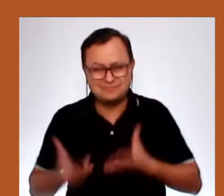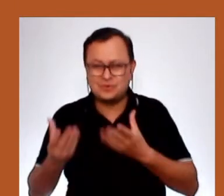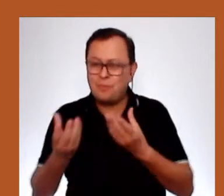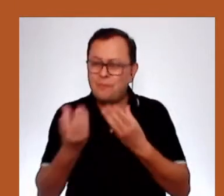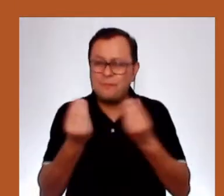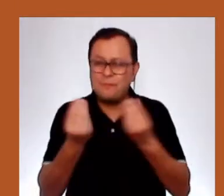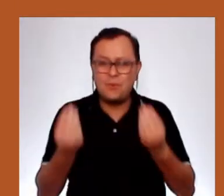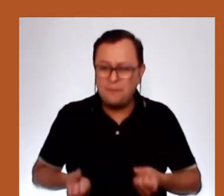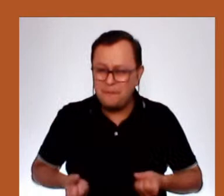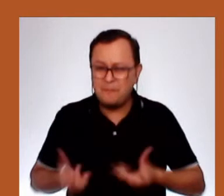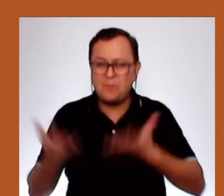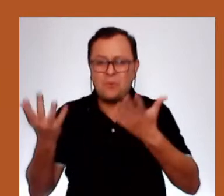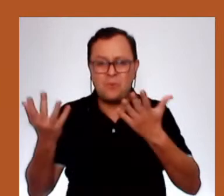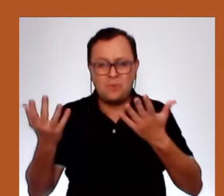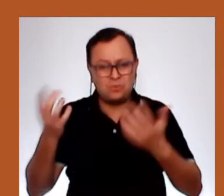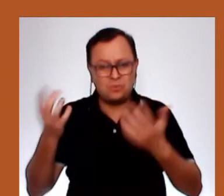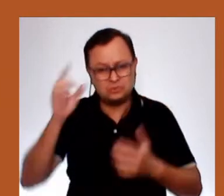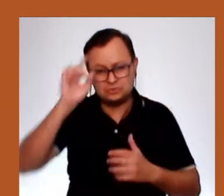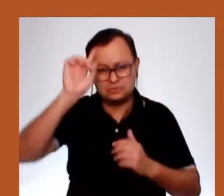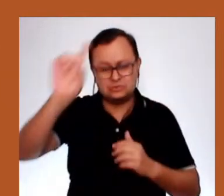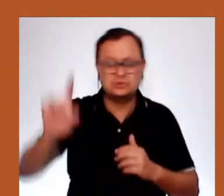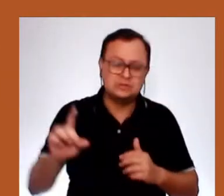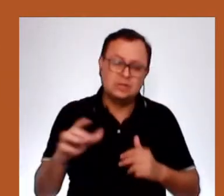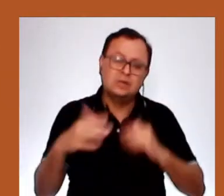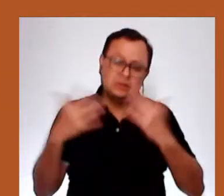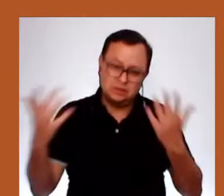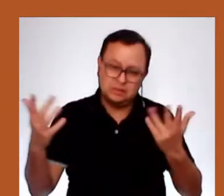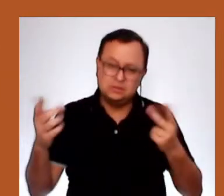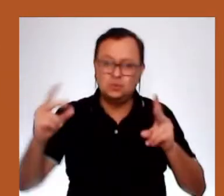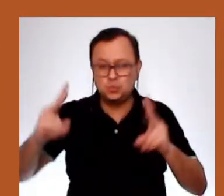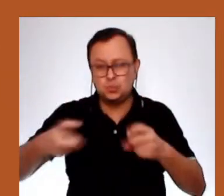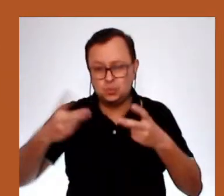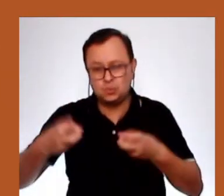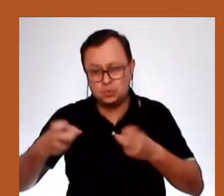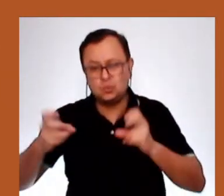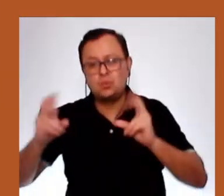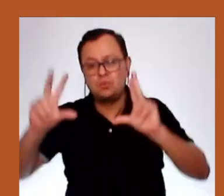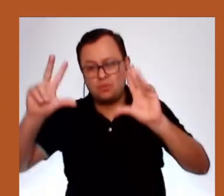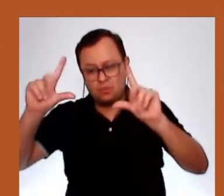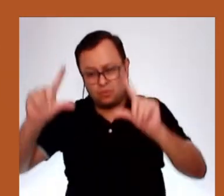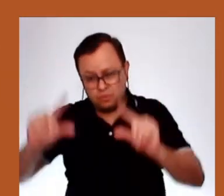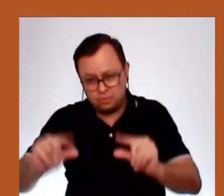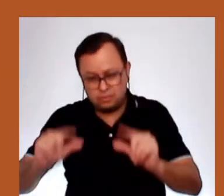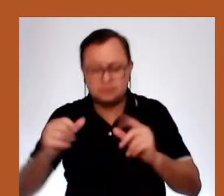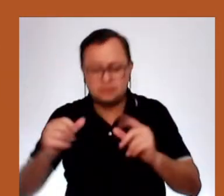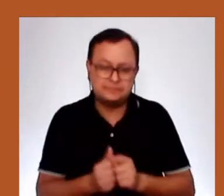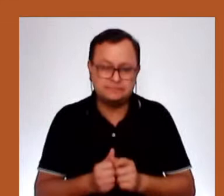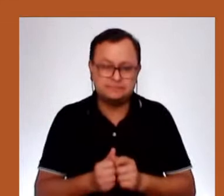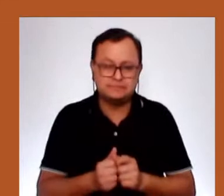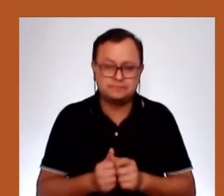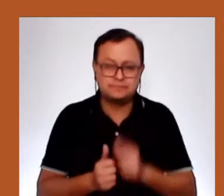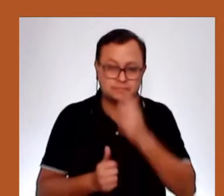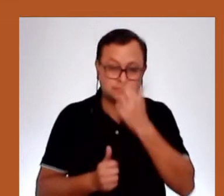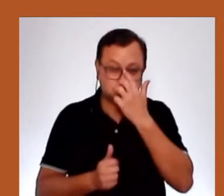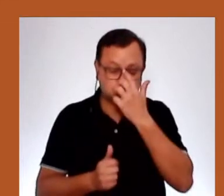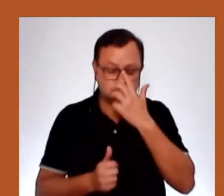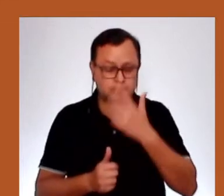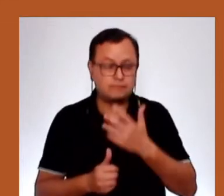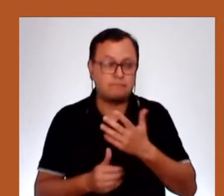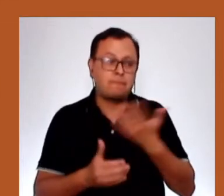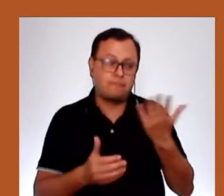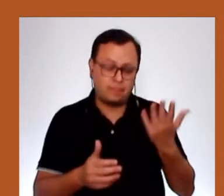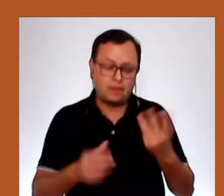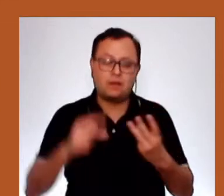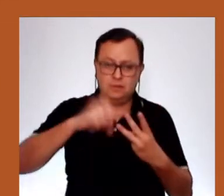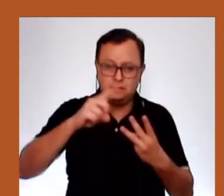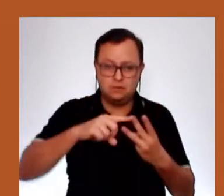aumentam imensamente os custos diários de manutenção do hospital para se fechar. Então, em meio a majoração de preços que houve